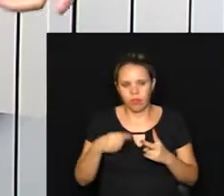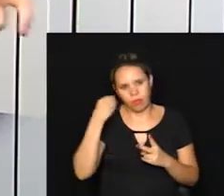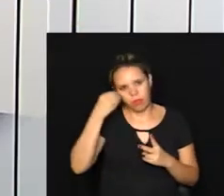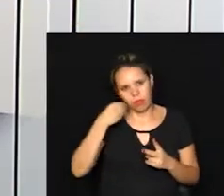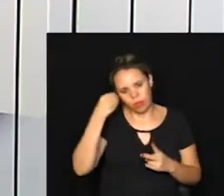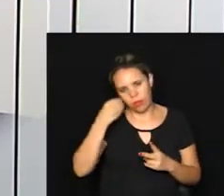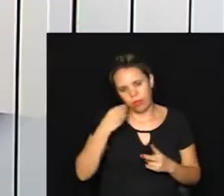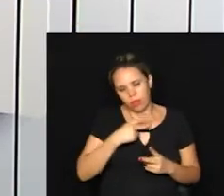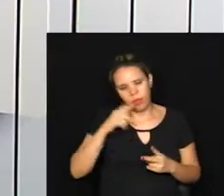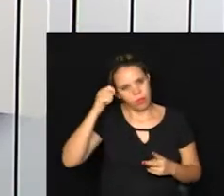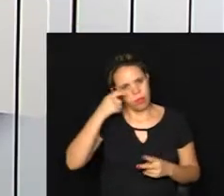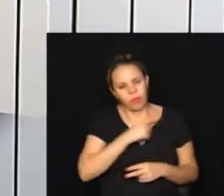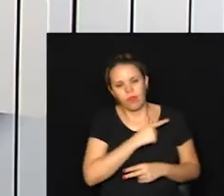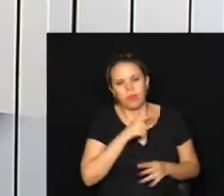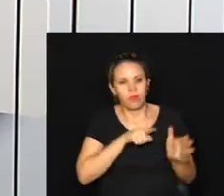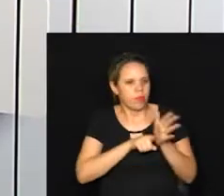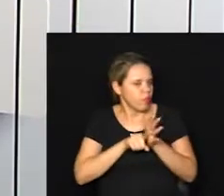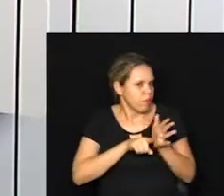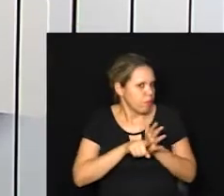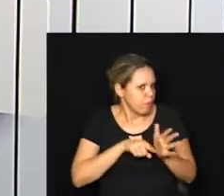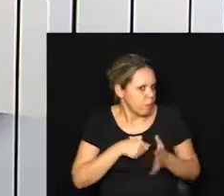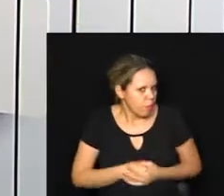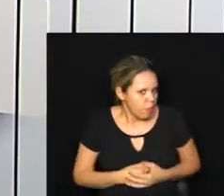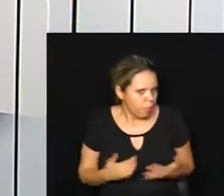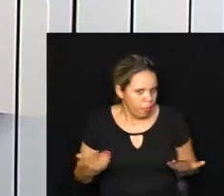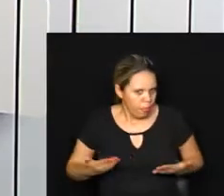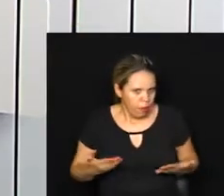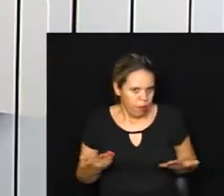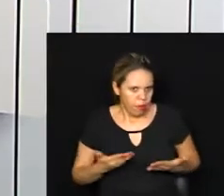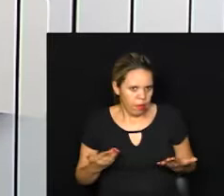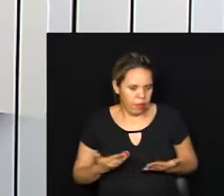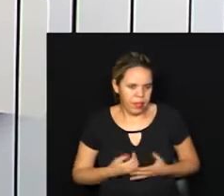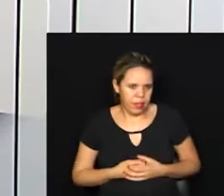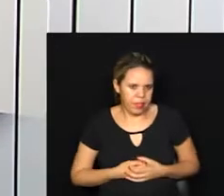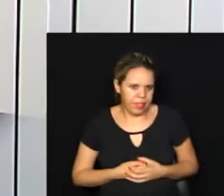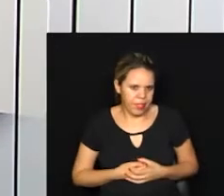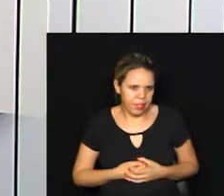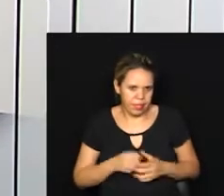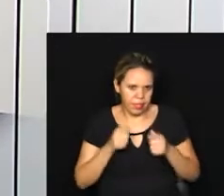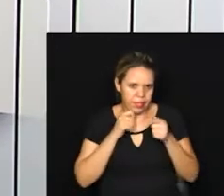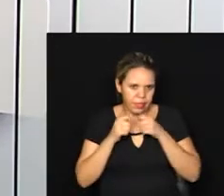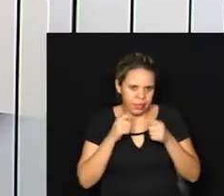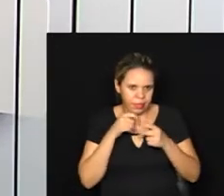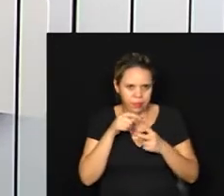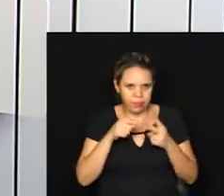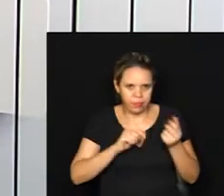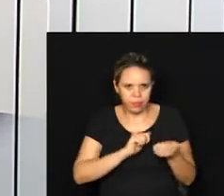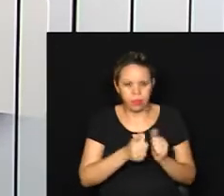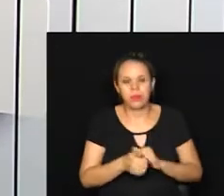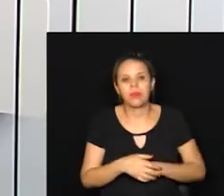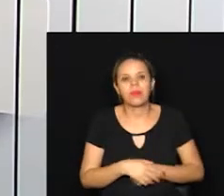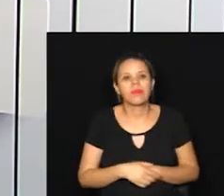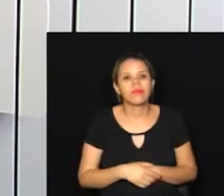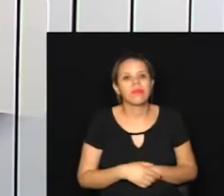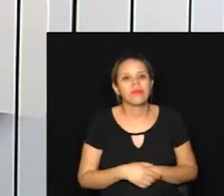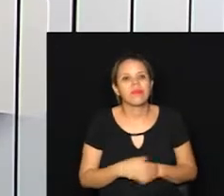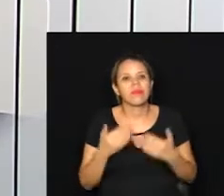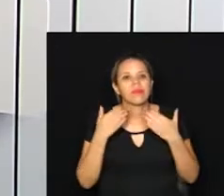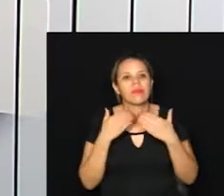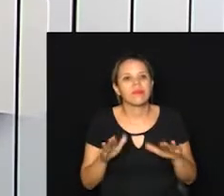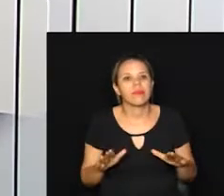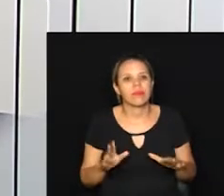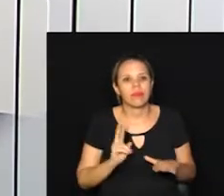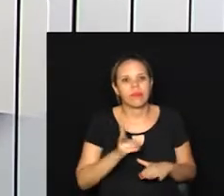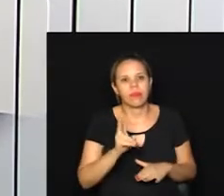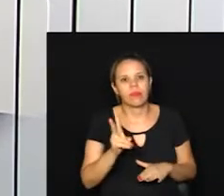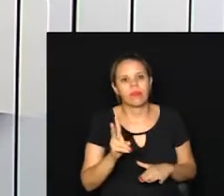historiadores da Ponte do Guarani, os pesquisadores, e agora com a entrevista com os 2 atletas. Estão abertas,